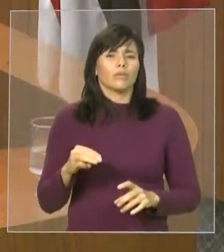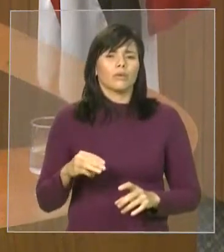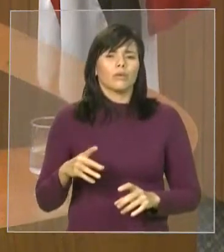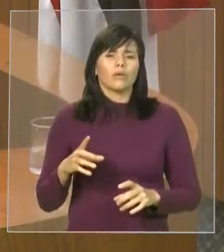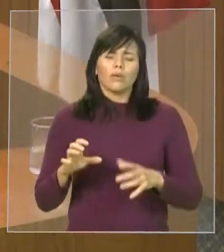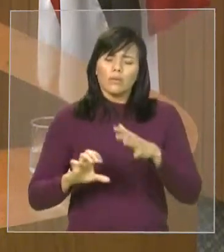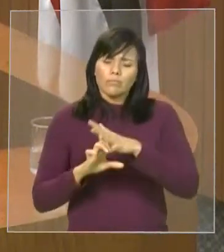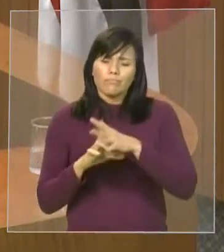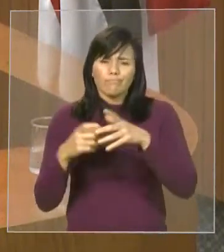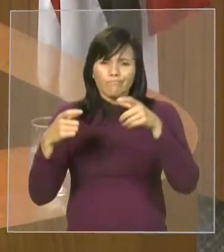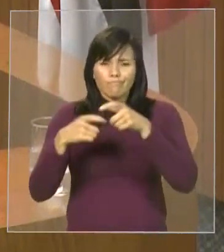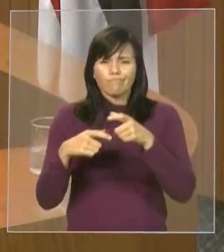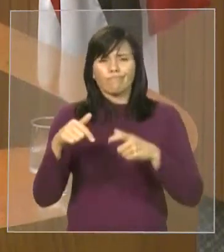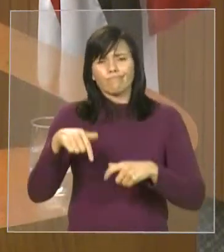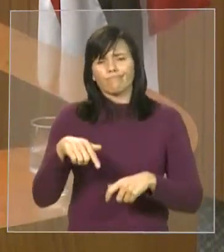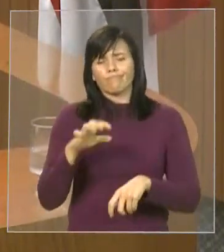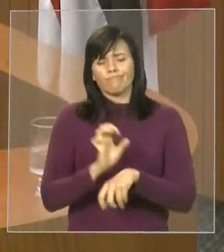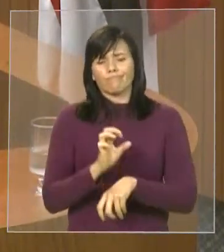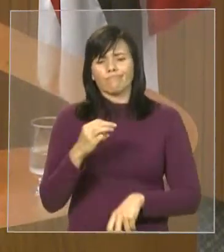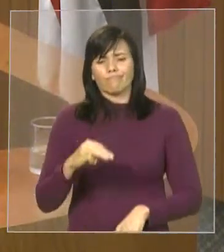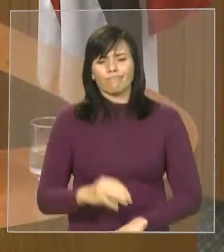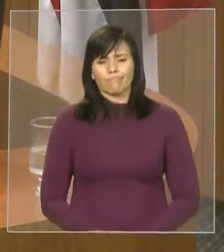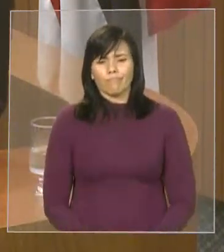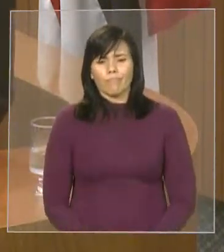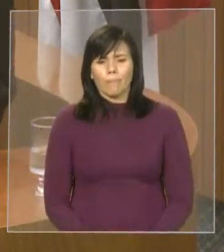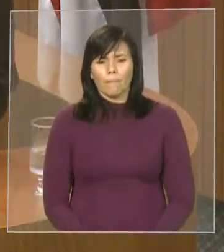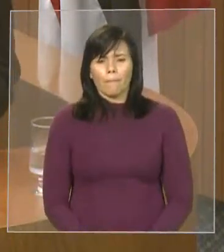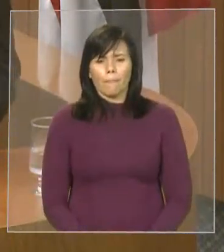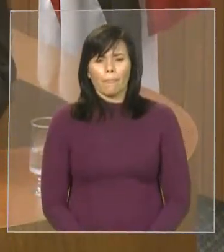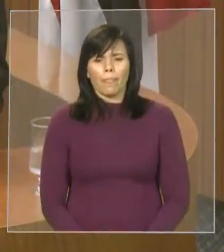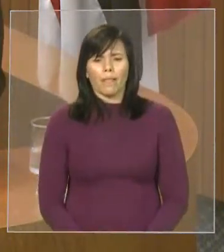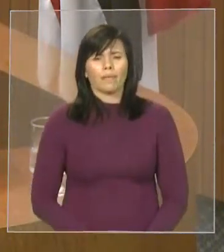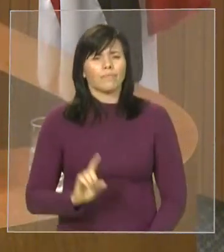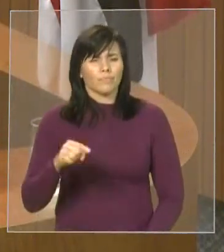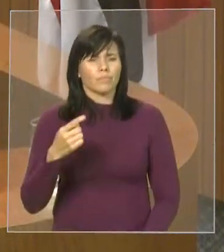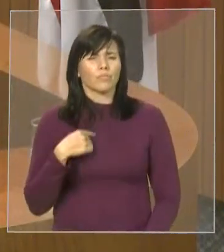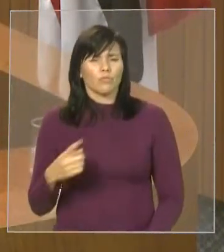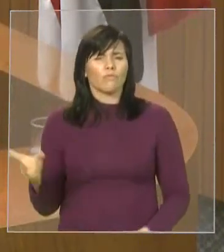finalizando, senhor presidente, mas depois volto para fazer o encaminhamento. Agradeço a paciência de Vossa Excelência.